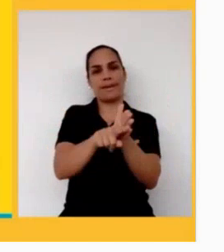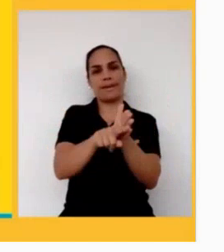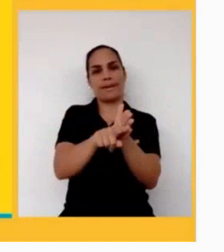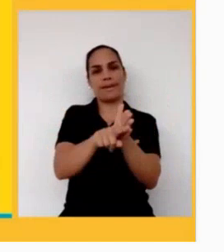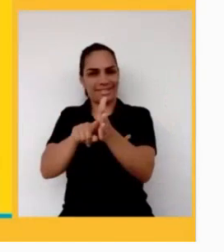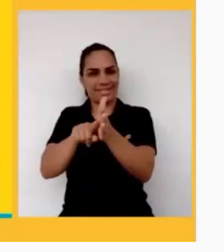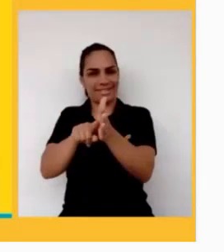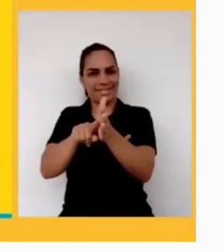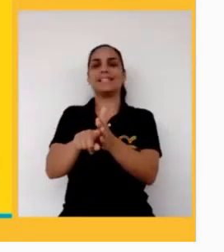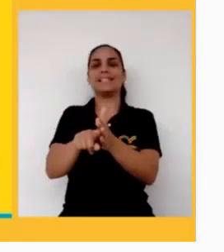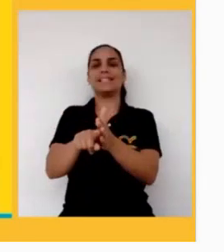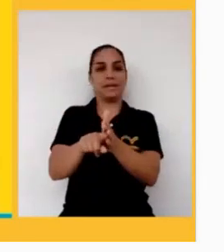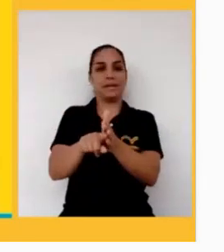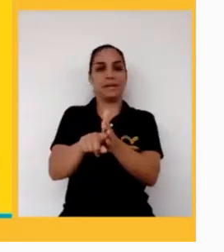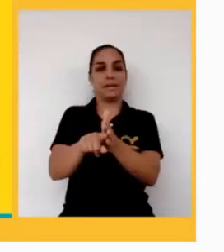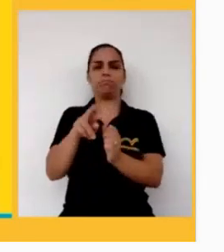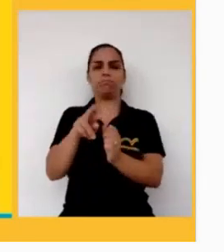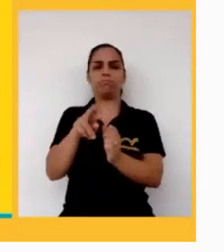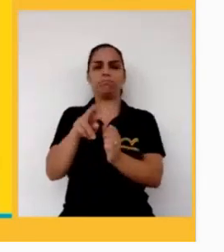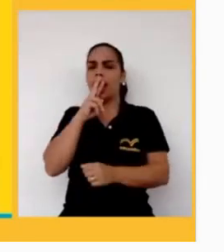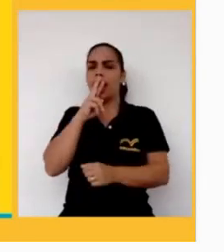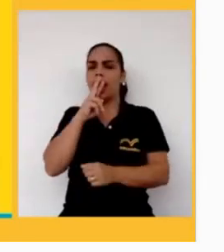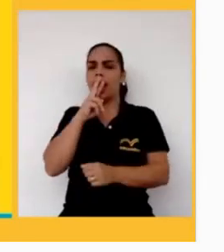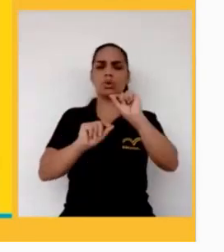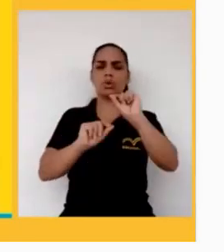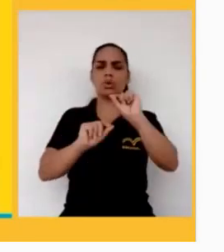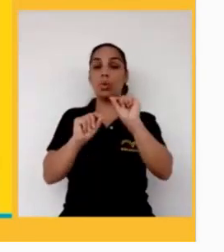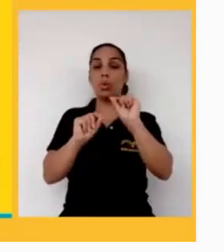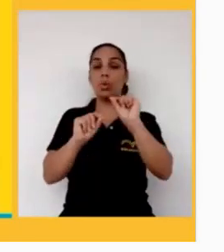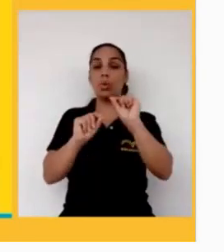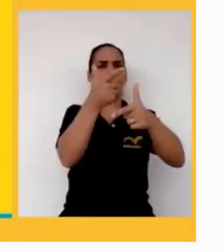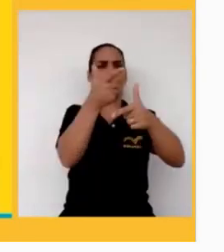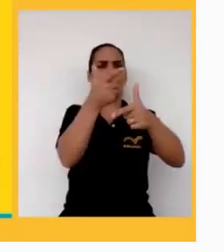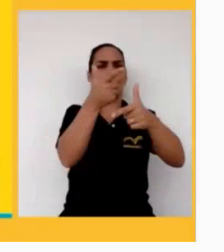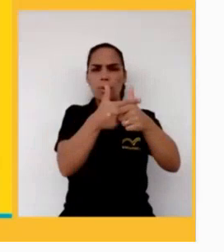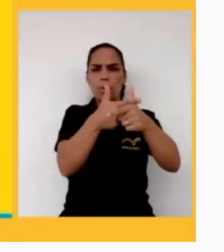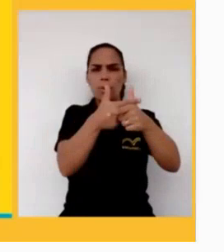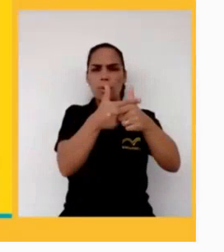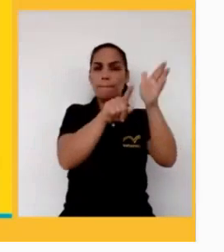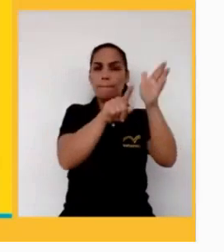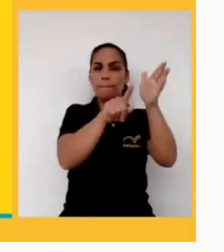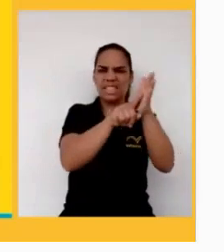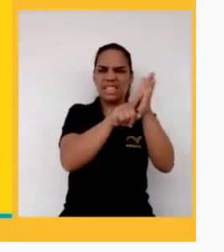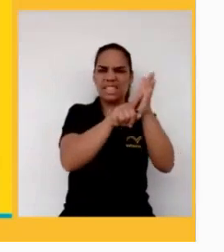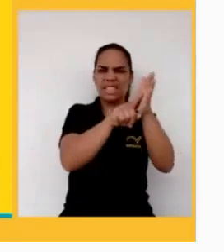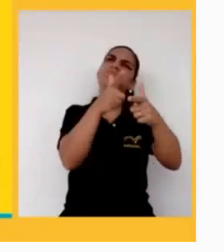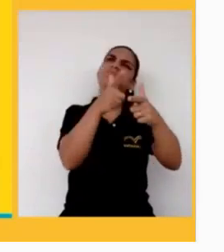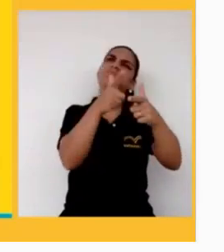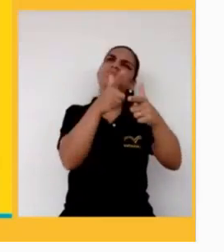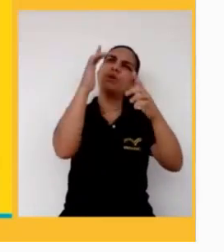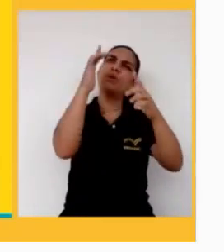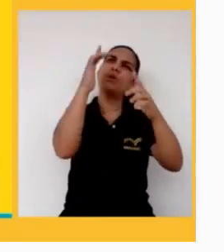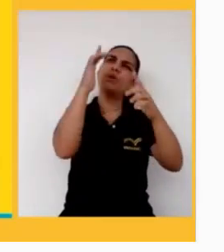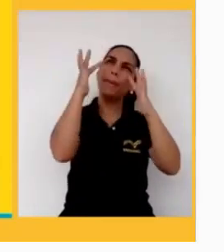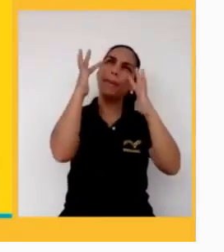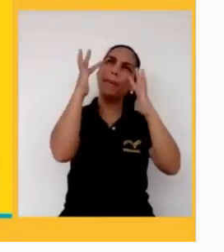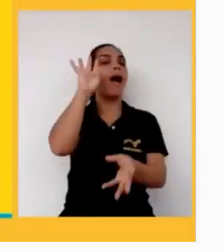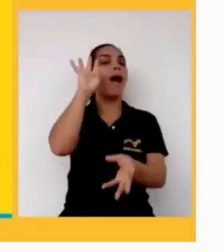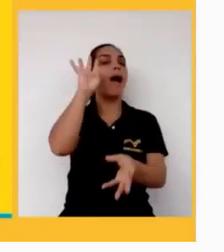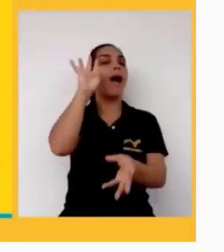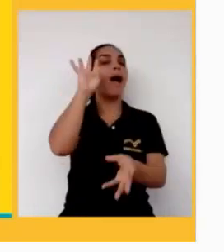a resposta ao problema de pesquisa. Quais foram as limitações, se foram ou